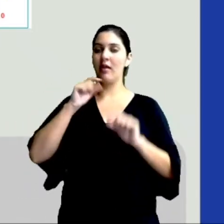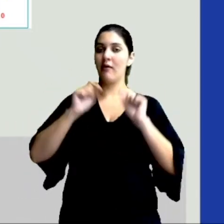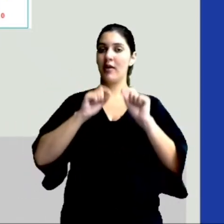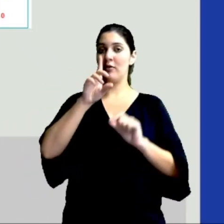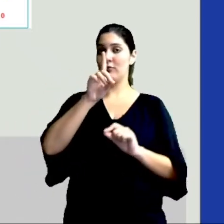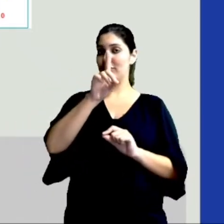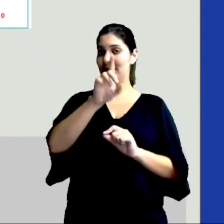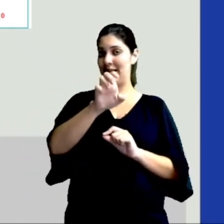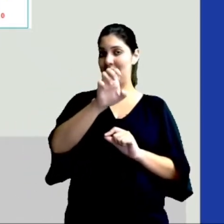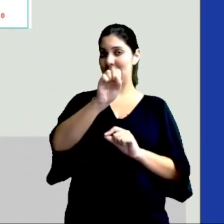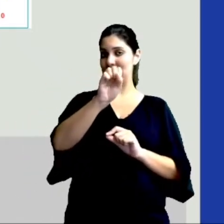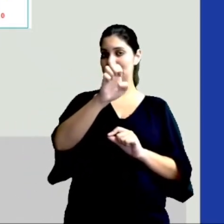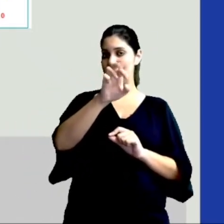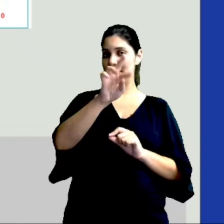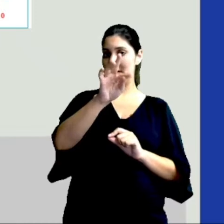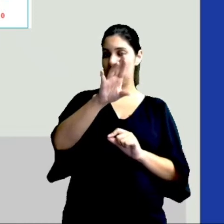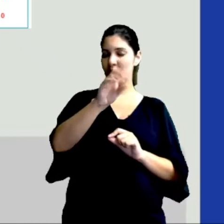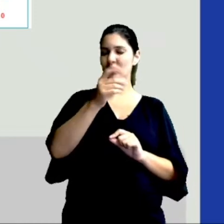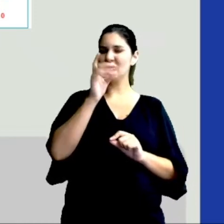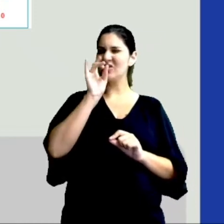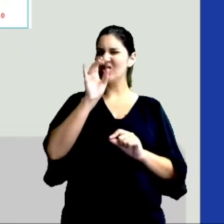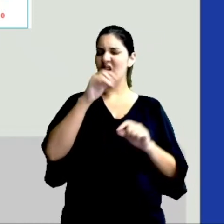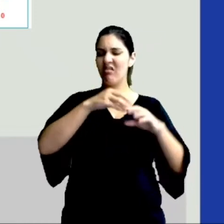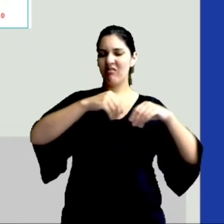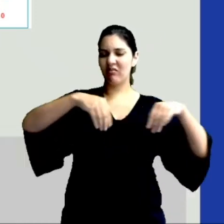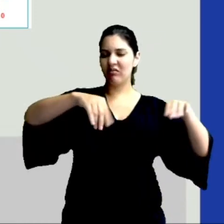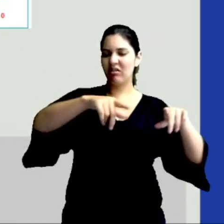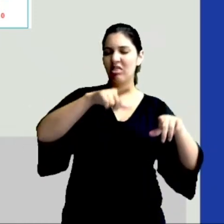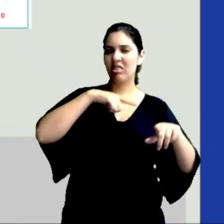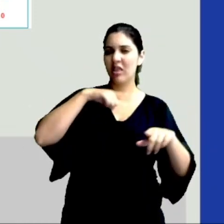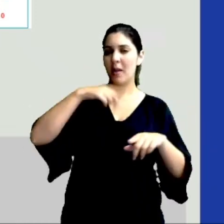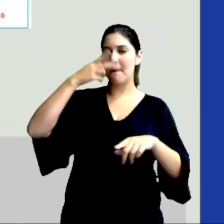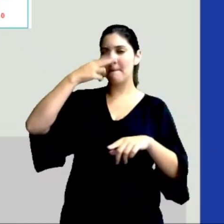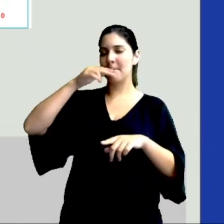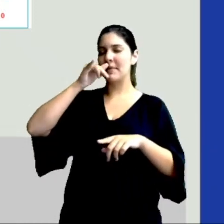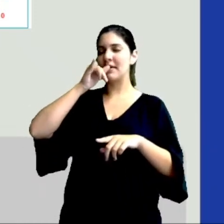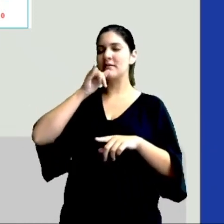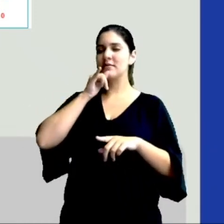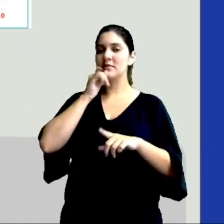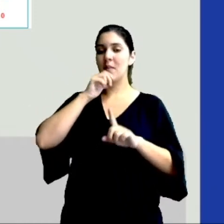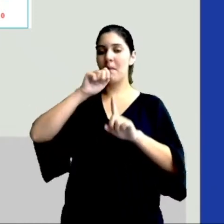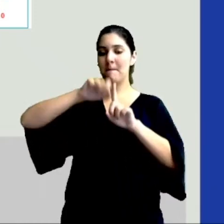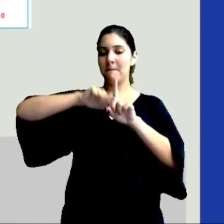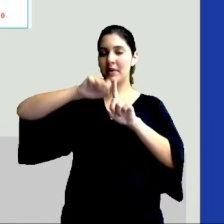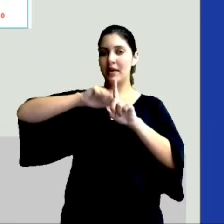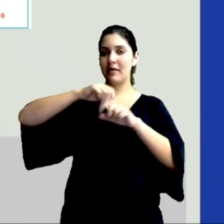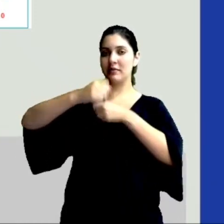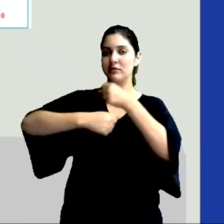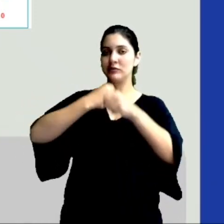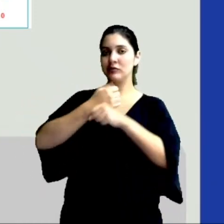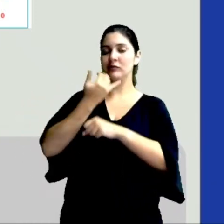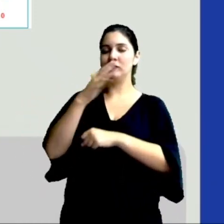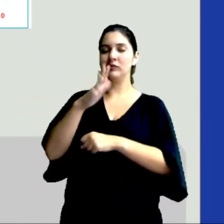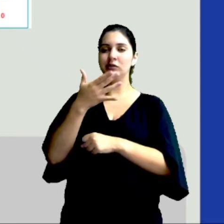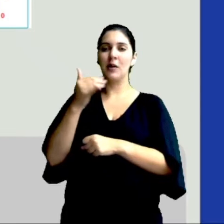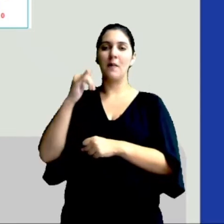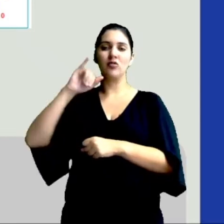né, e onde você tem ali nos meses do ano, de janeiro a dezembro, muito pouca precipitação,